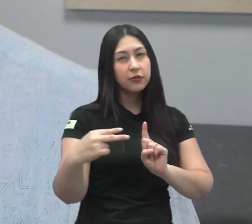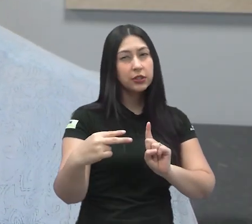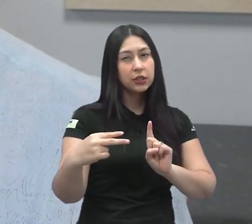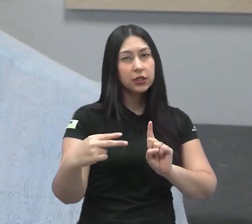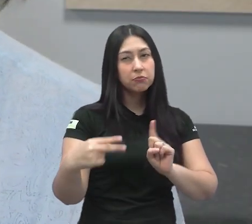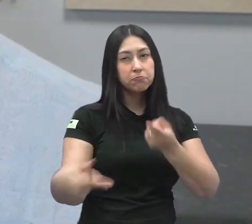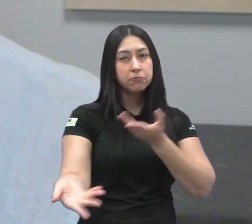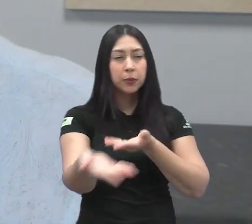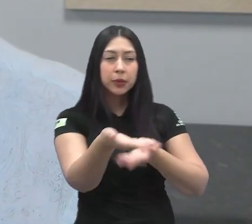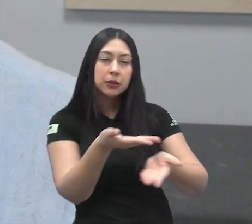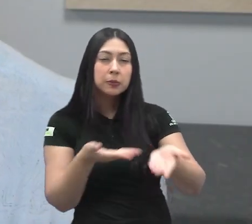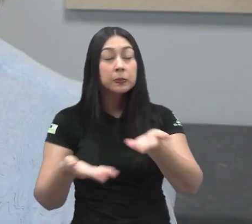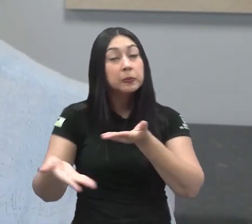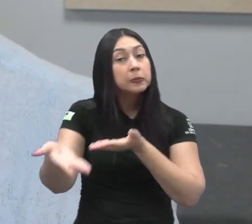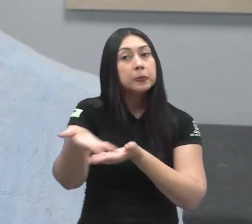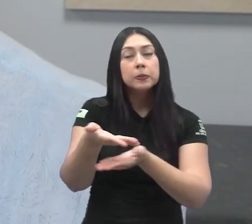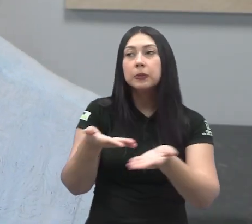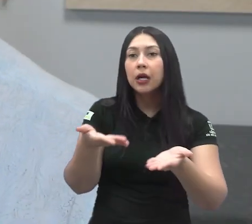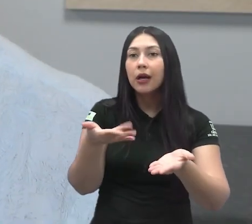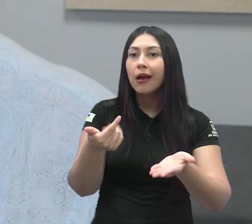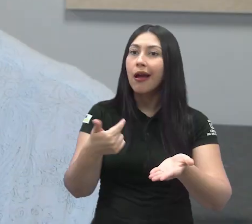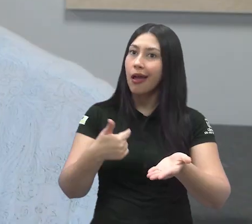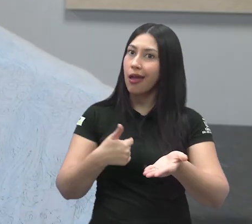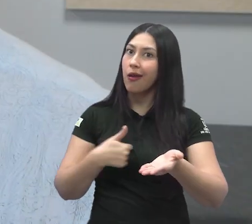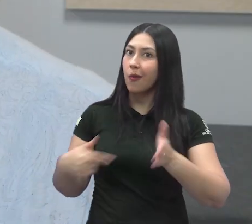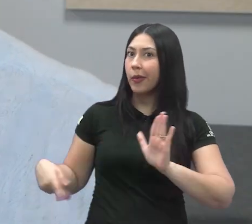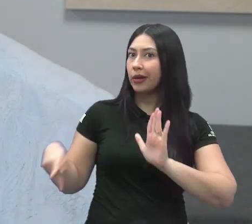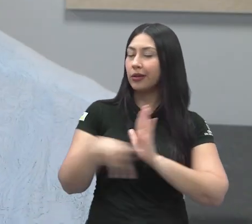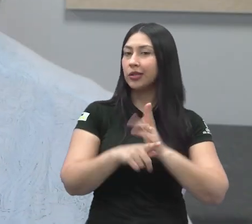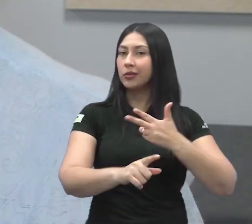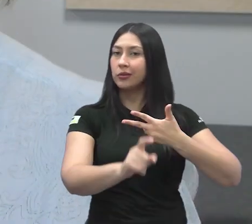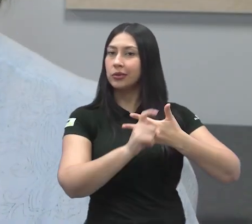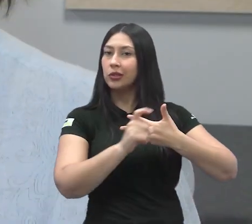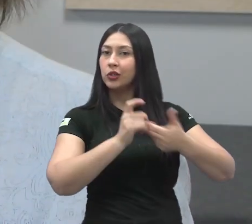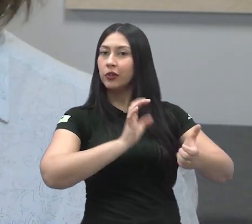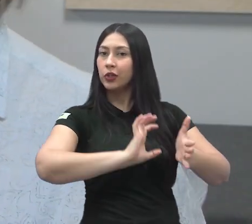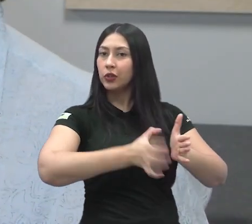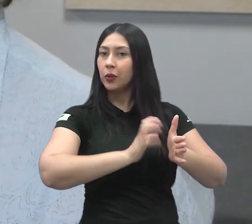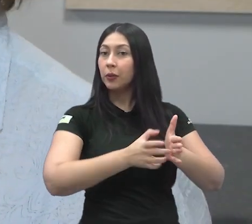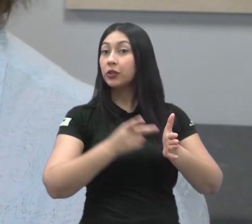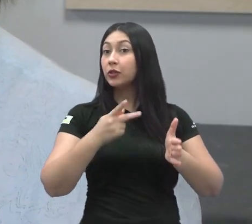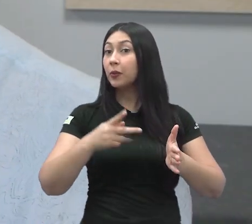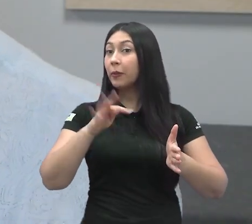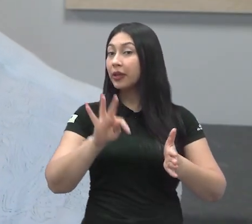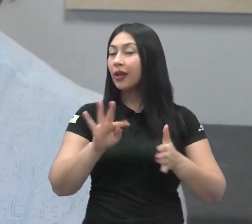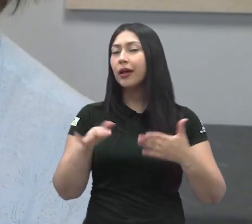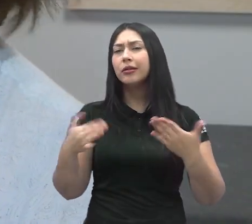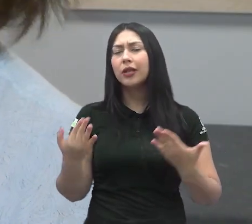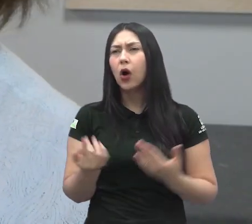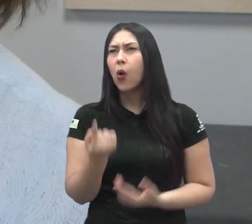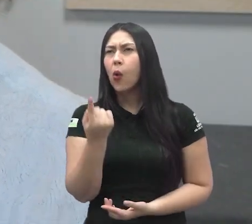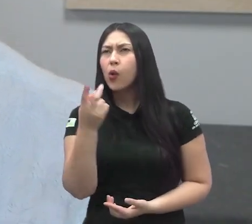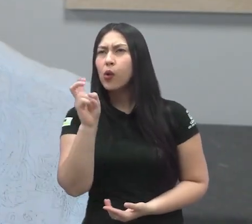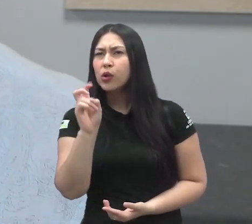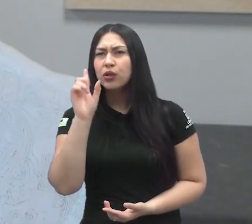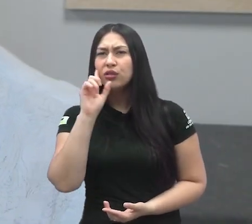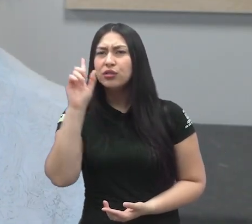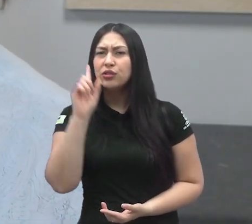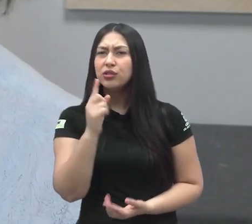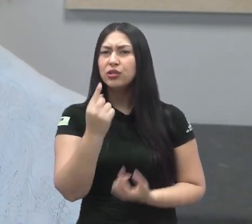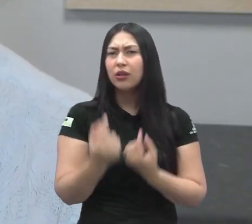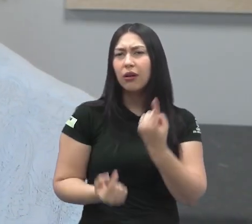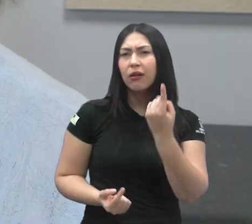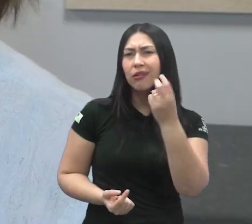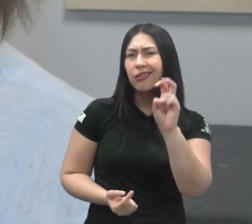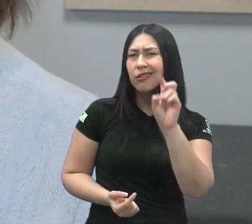vista orgânico, né, eu sou da executiva do PT, então, uma vez a cada 15 dias,